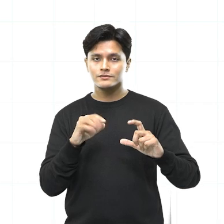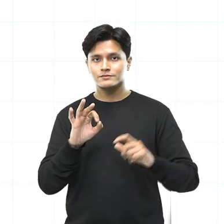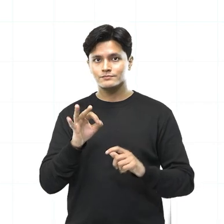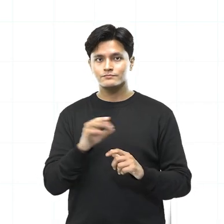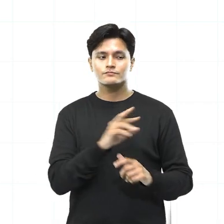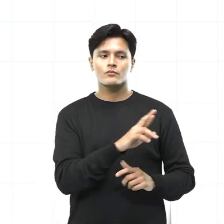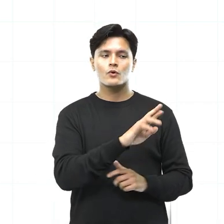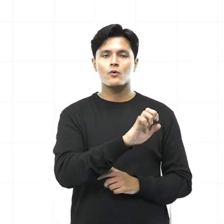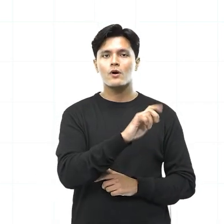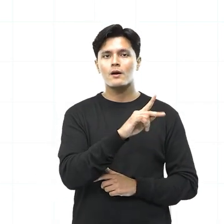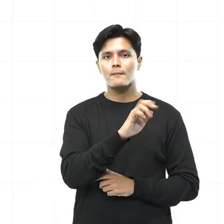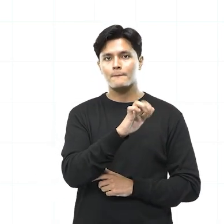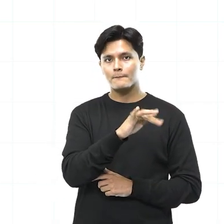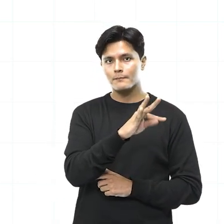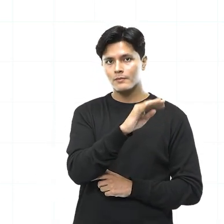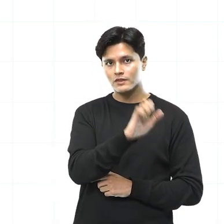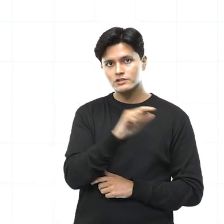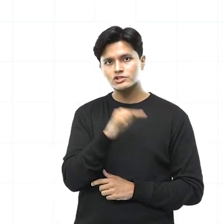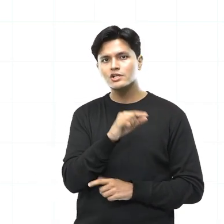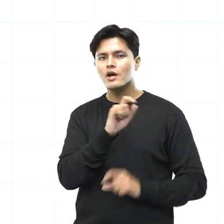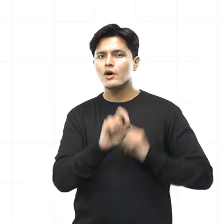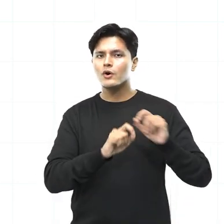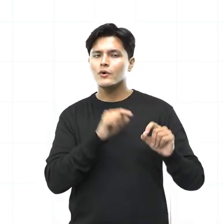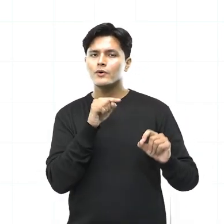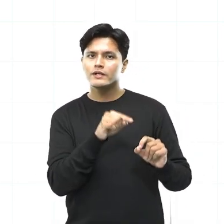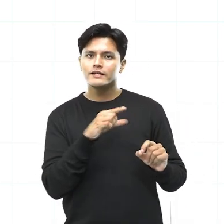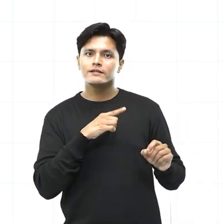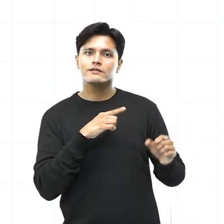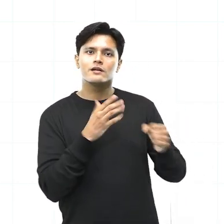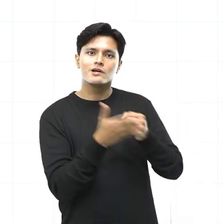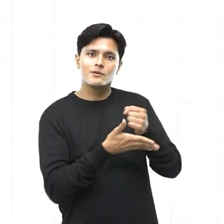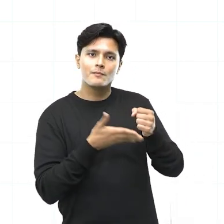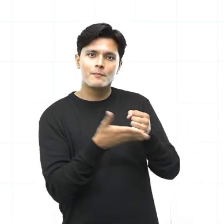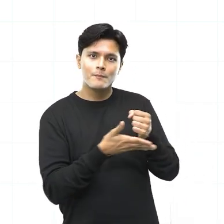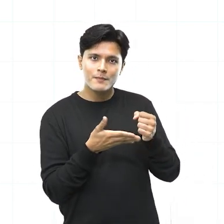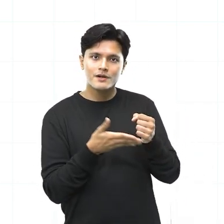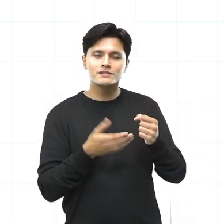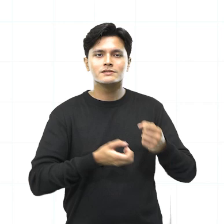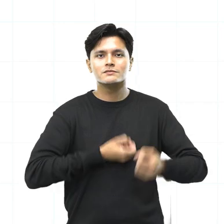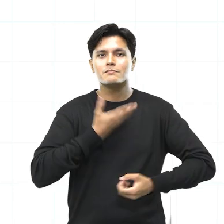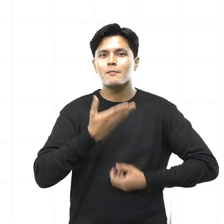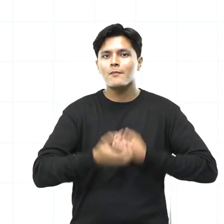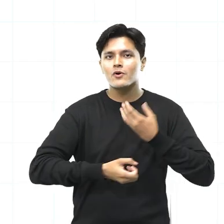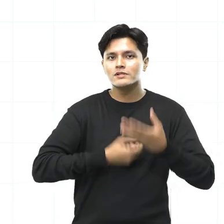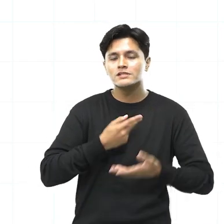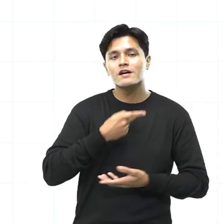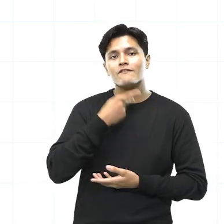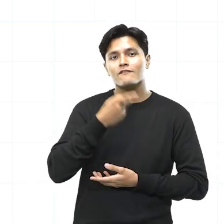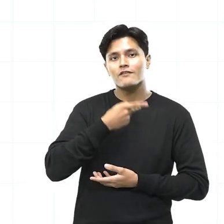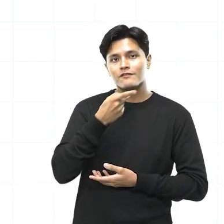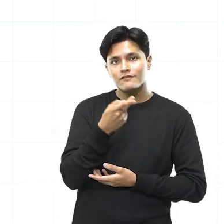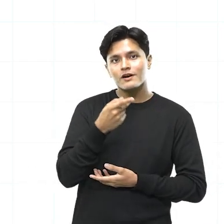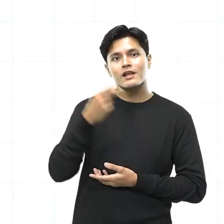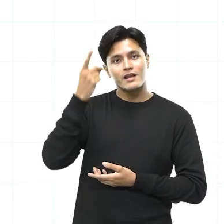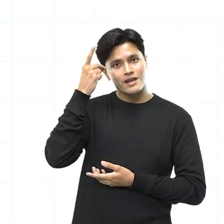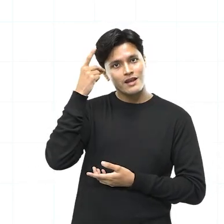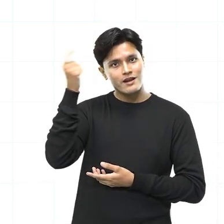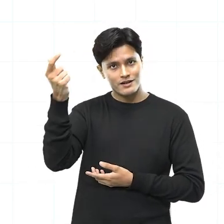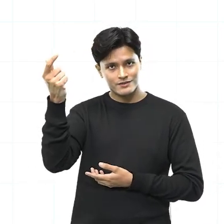repente, feito pelos repentistas, é baseado na poesia falada